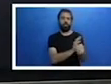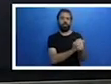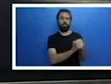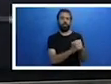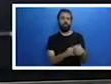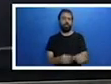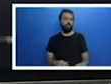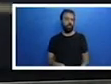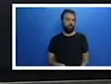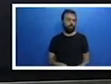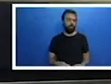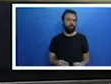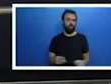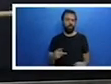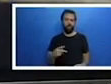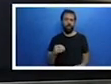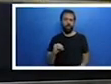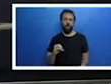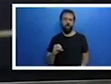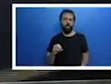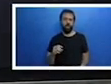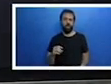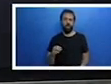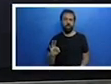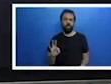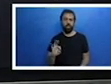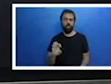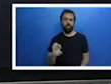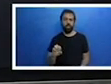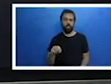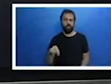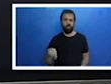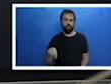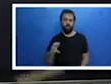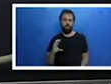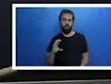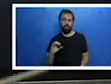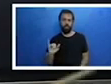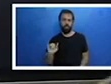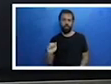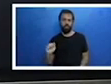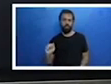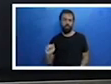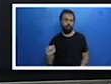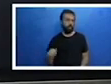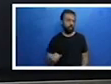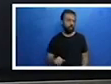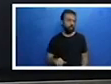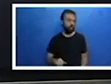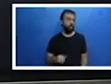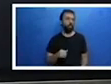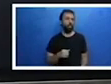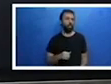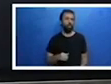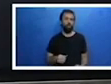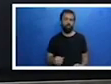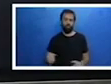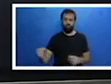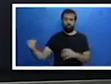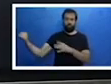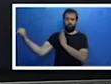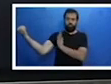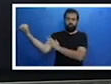capacidade que intensifica a força da impulsão nas pernas ou dos braços. Então, a potência dos músculos para realizar esses movimentos de uma maneira mais forte.